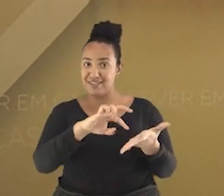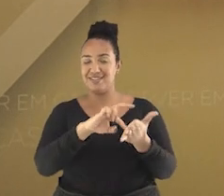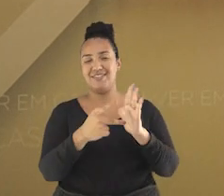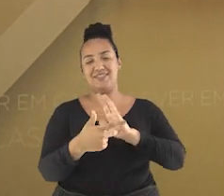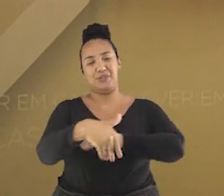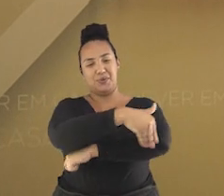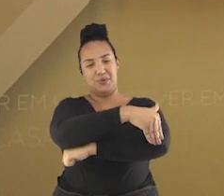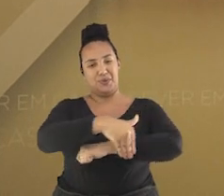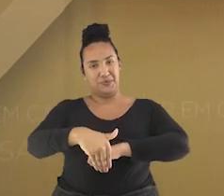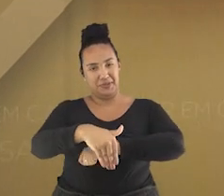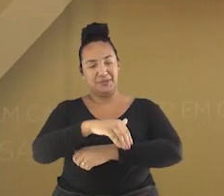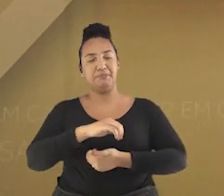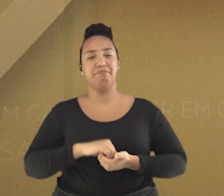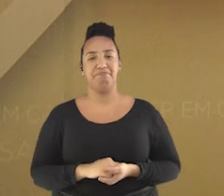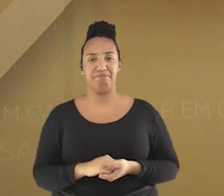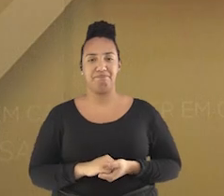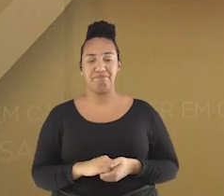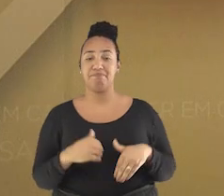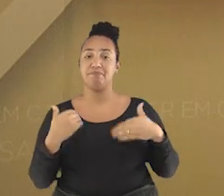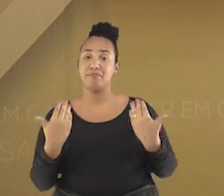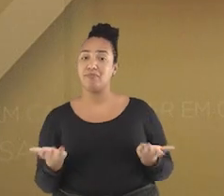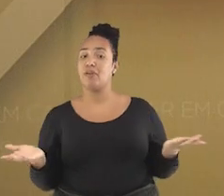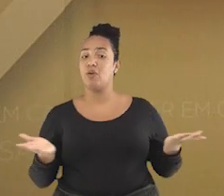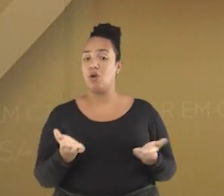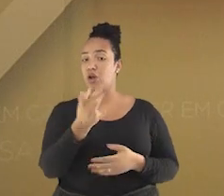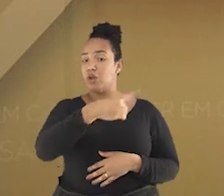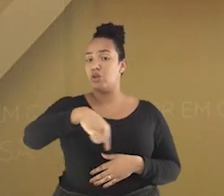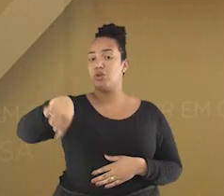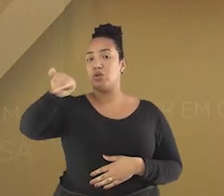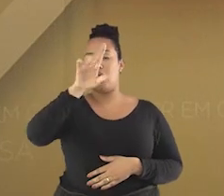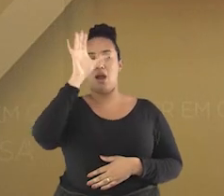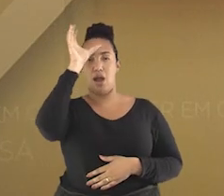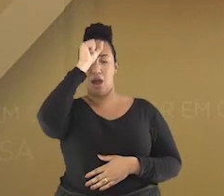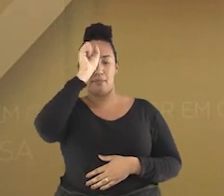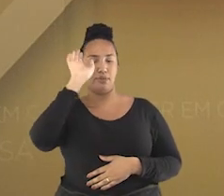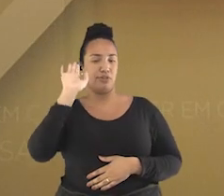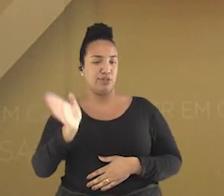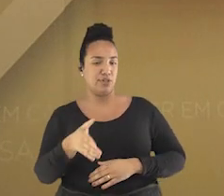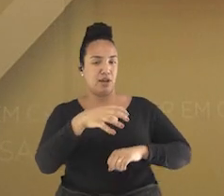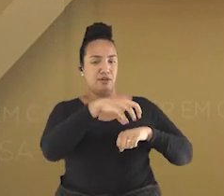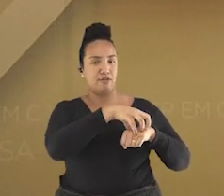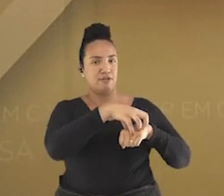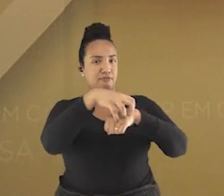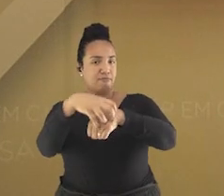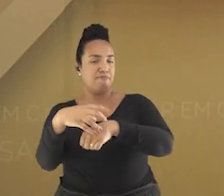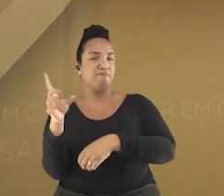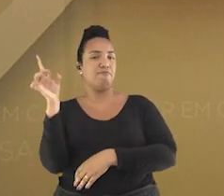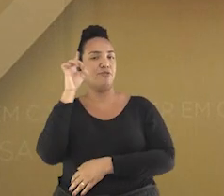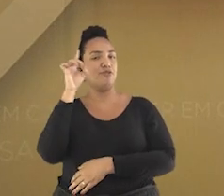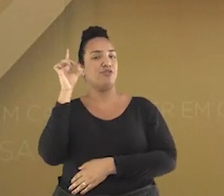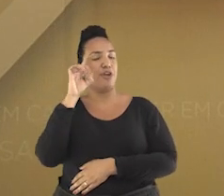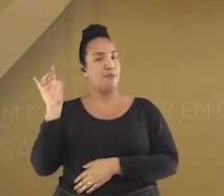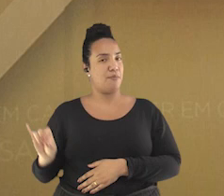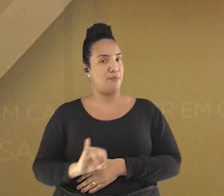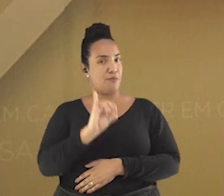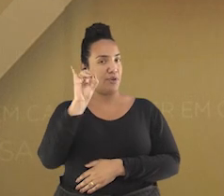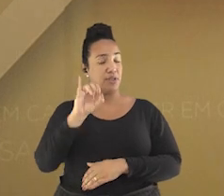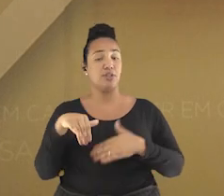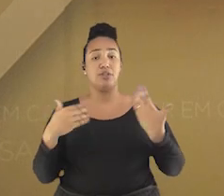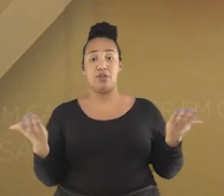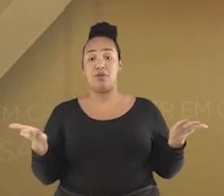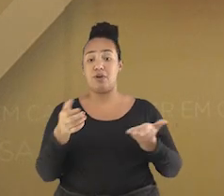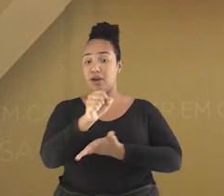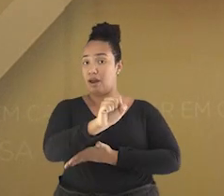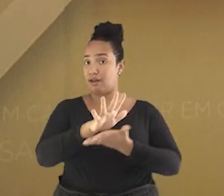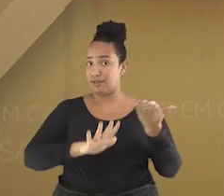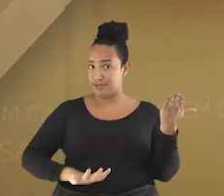população ribeirinha. Agora que aprendemos sobre a importância dos transportes para o nosso dia a dia, vamos